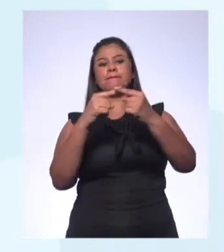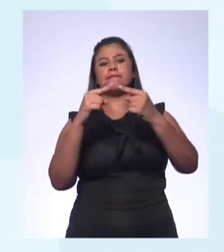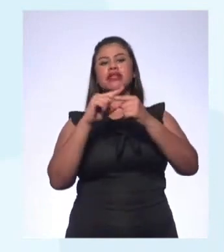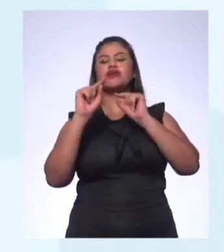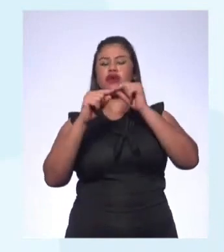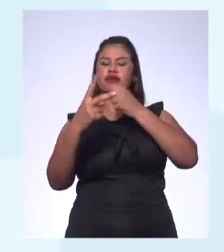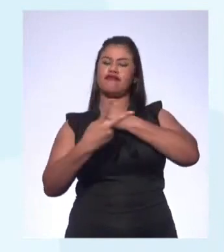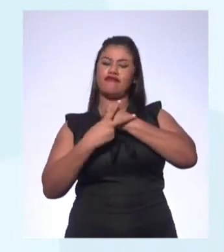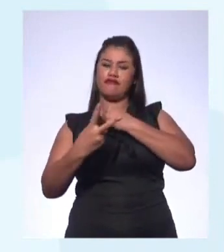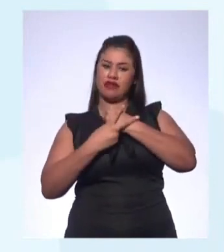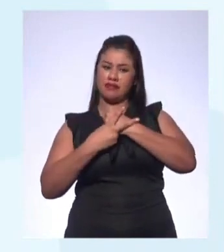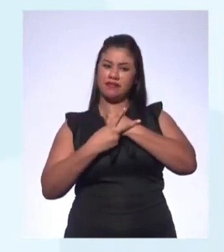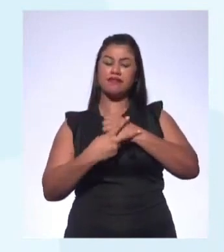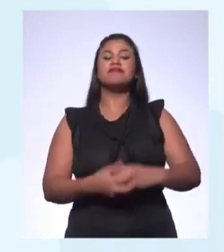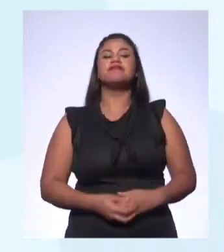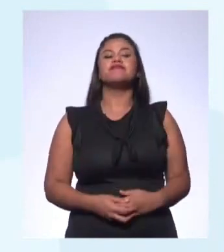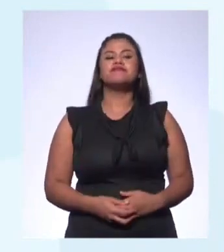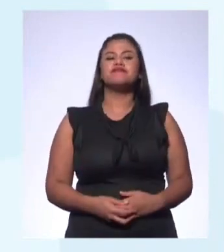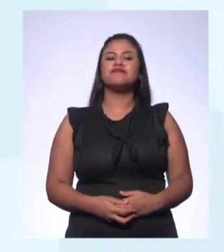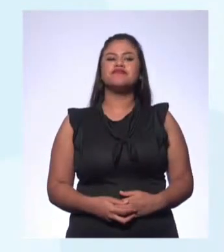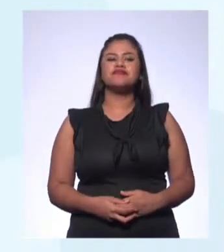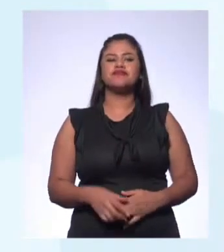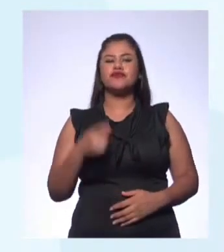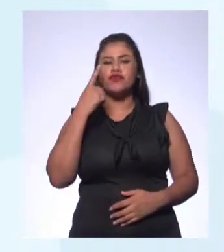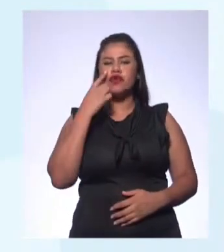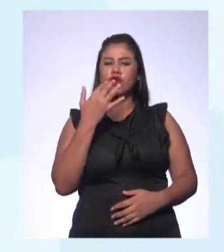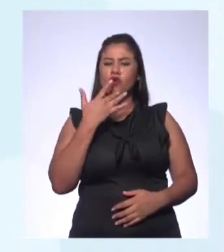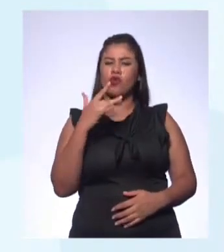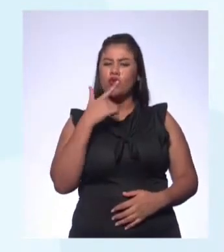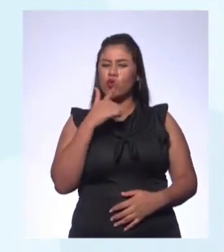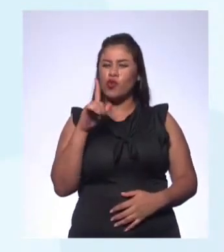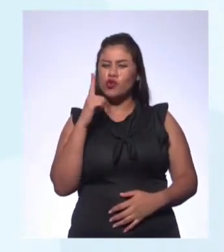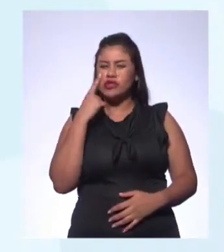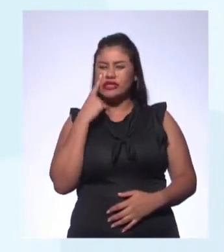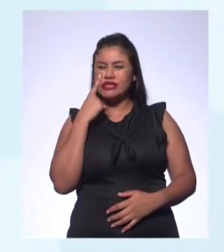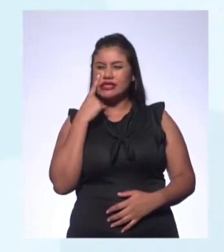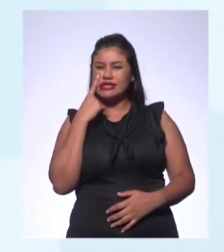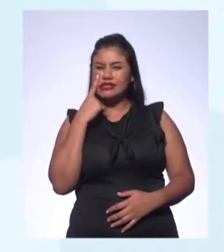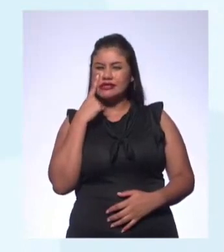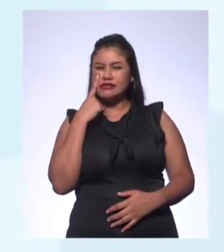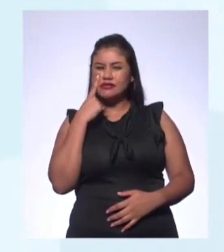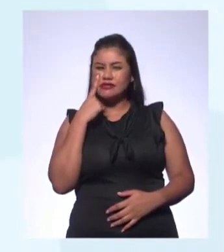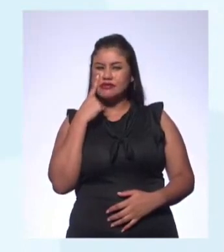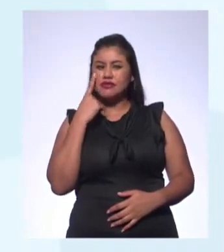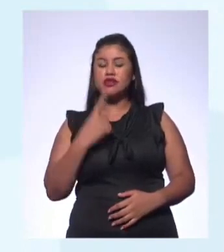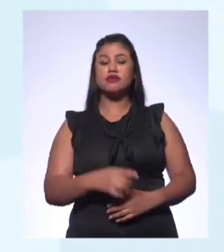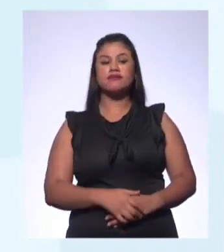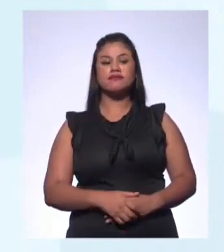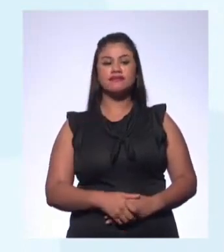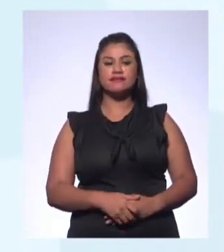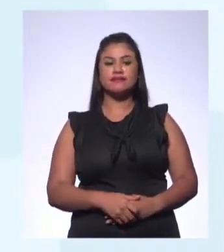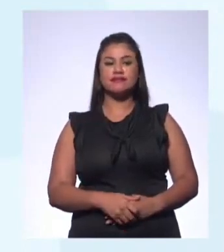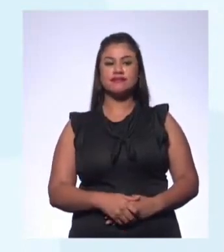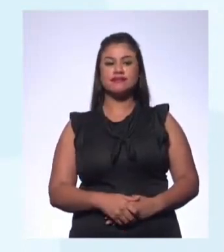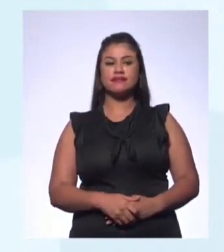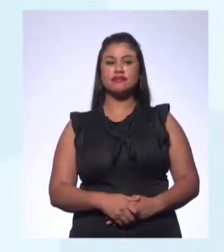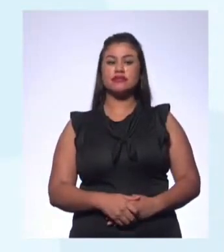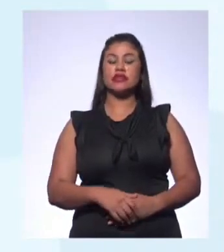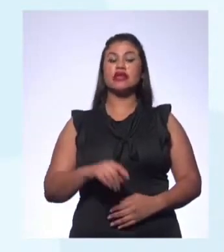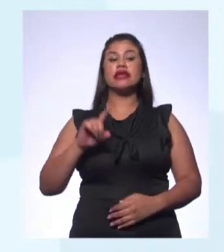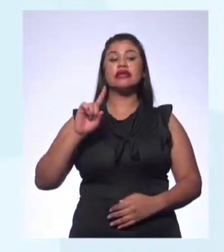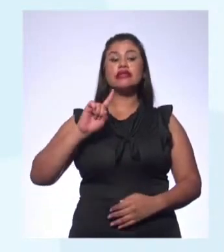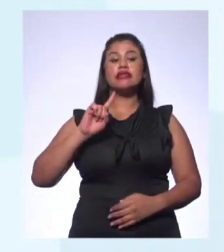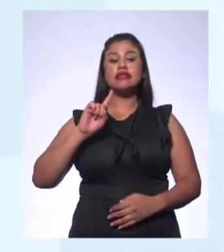revela. Eu tenho aqui, deixa eu ver se eu troco aqui para não ficar a mesma coisa, o não só, que é